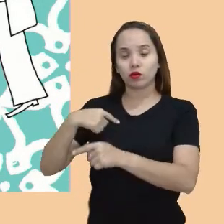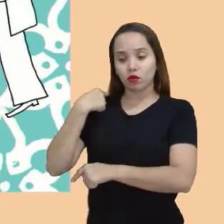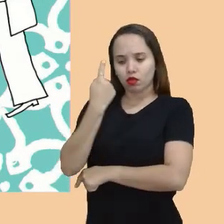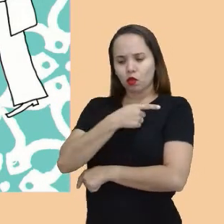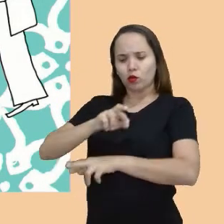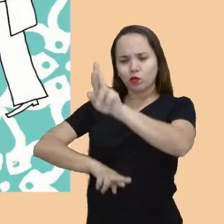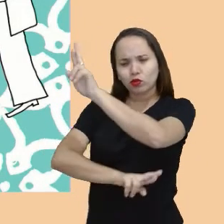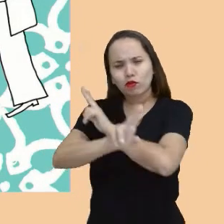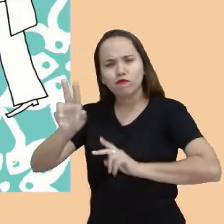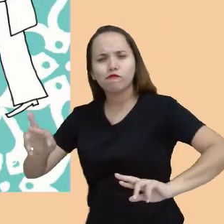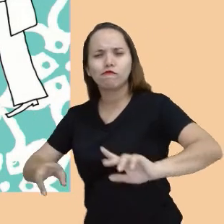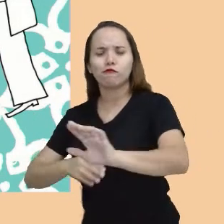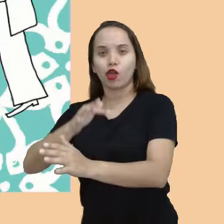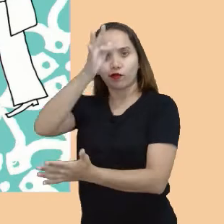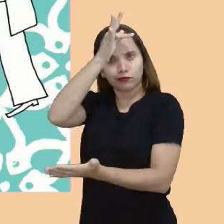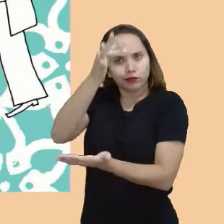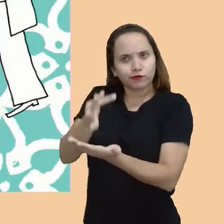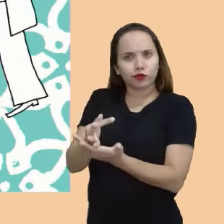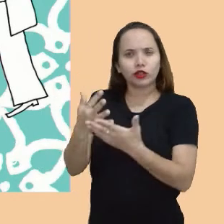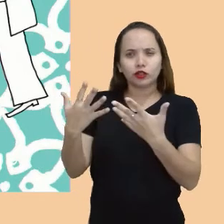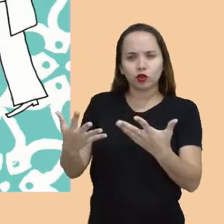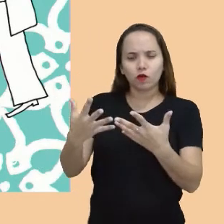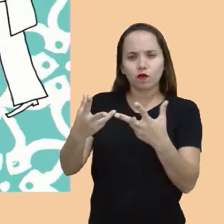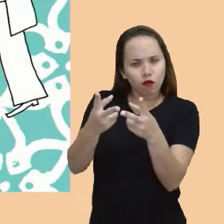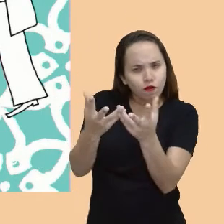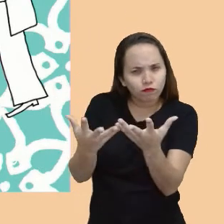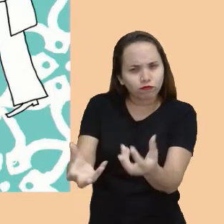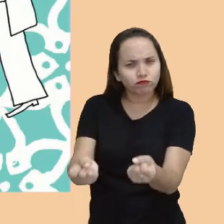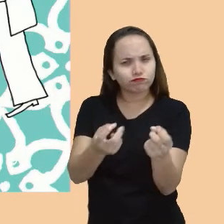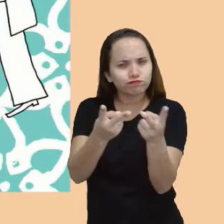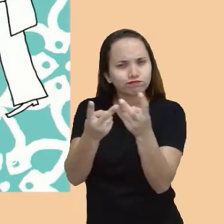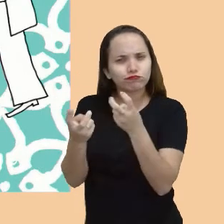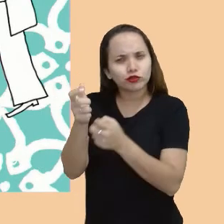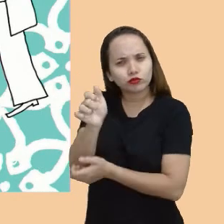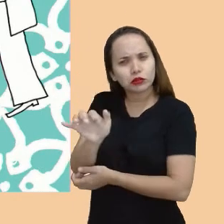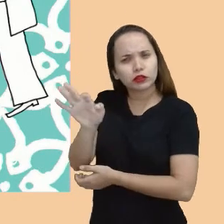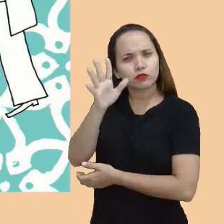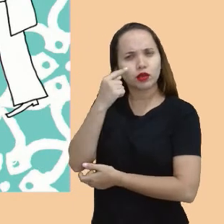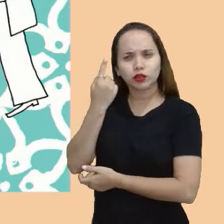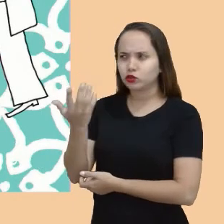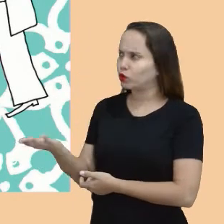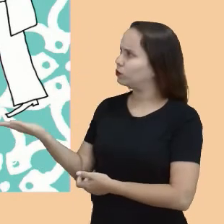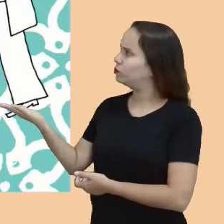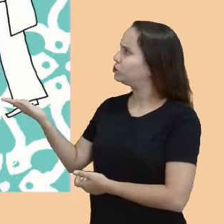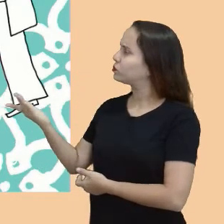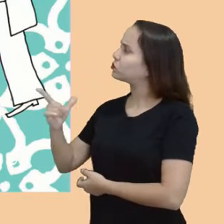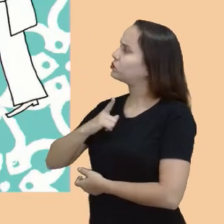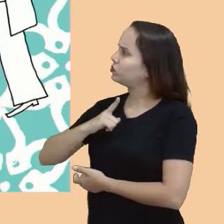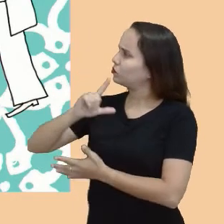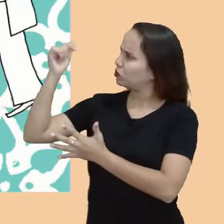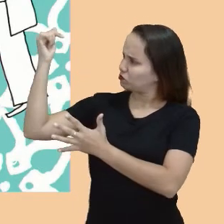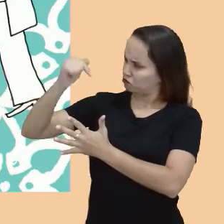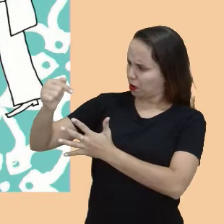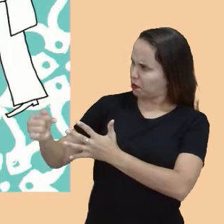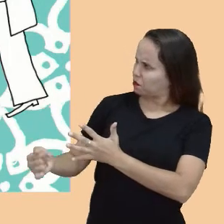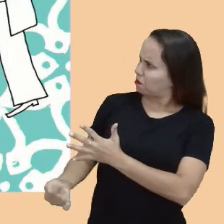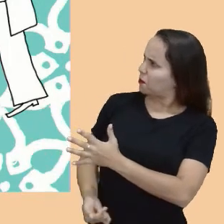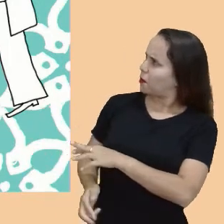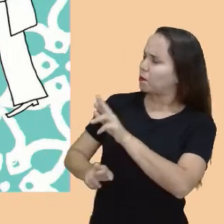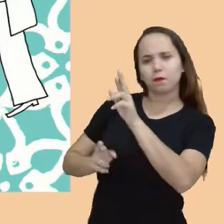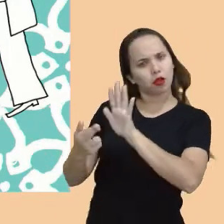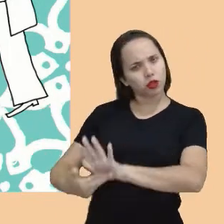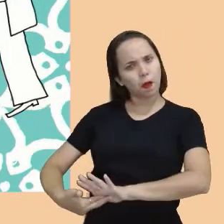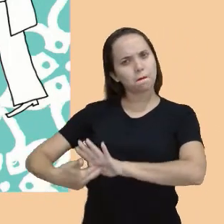coisa conceitual, vamos perceber aí, né, que a gente vai ter diferentes representantes